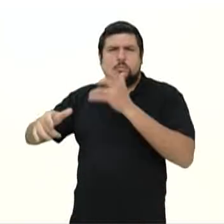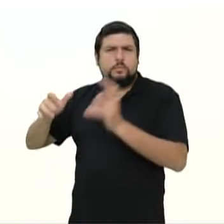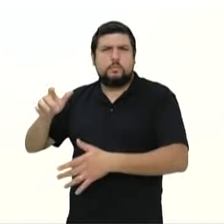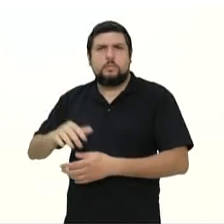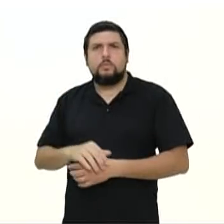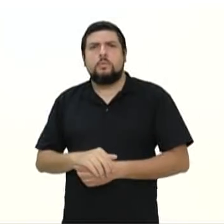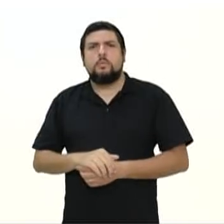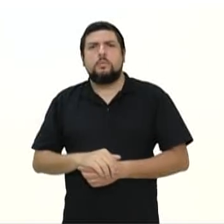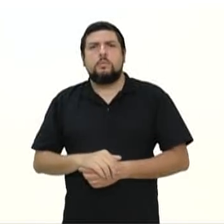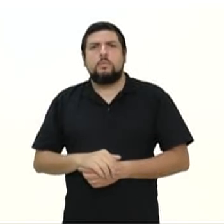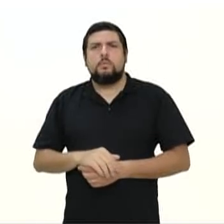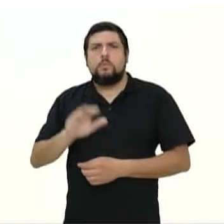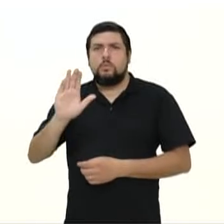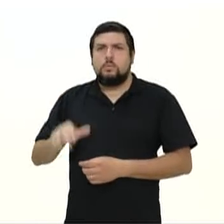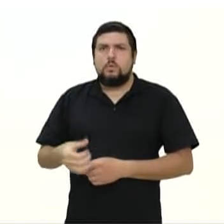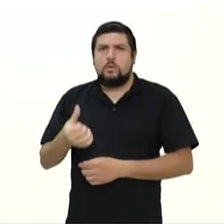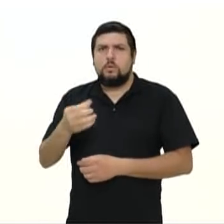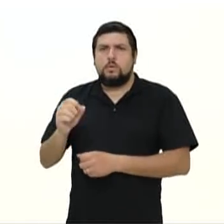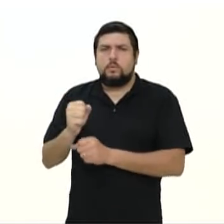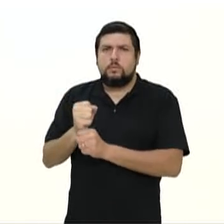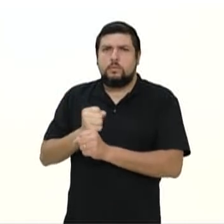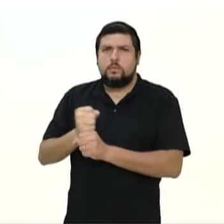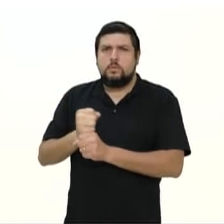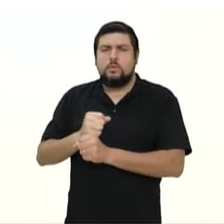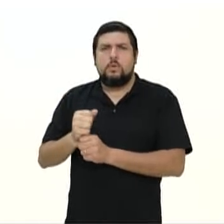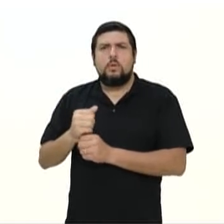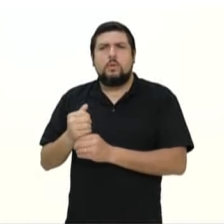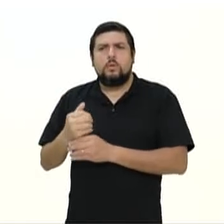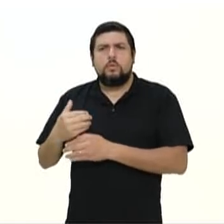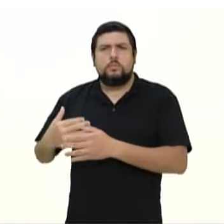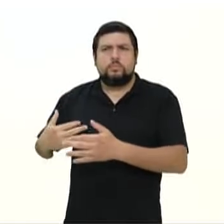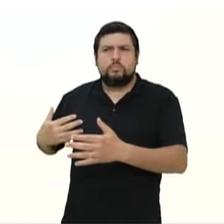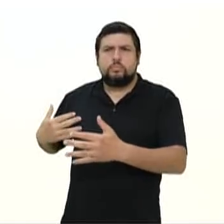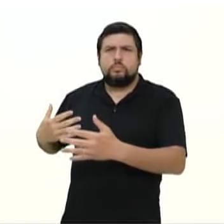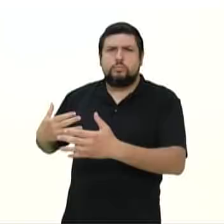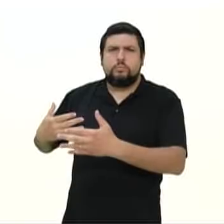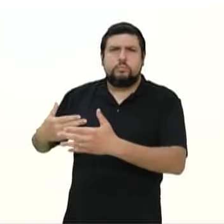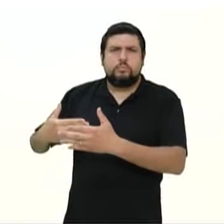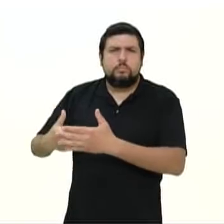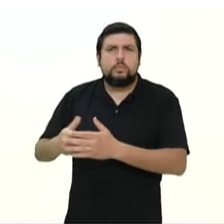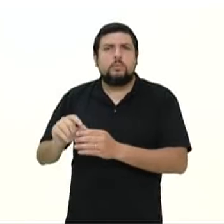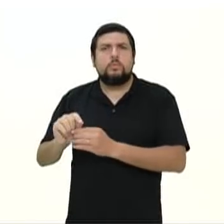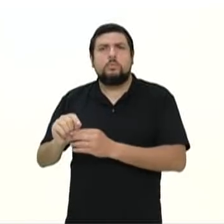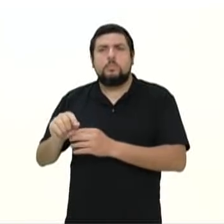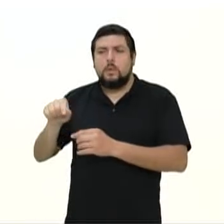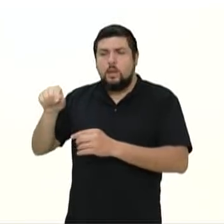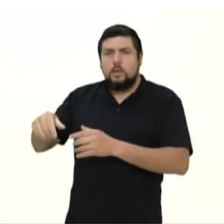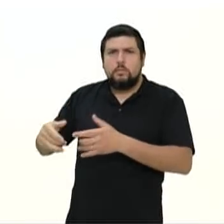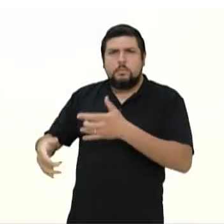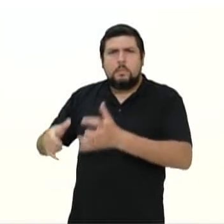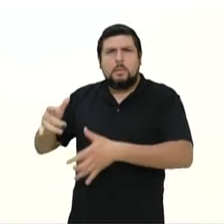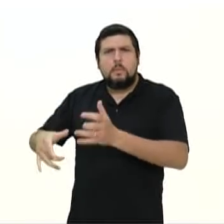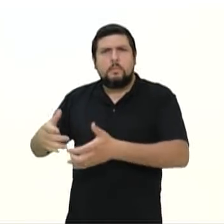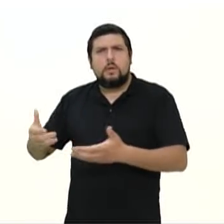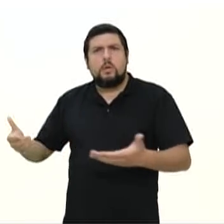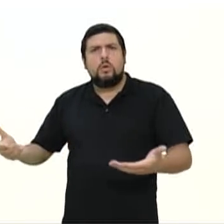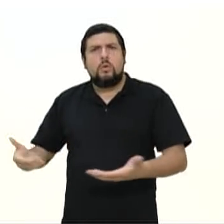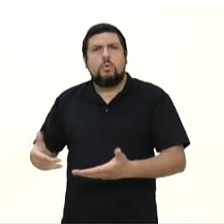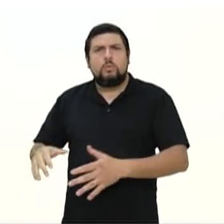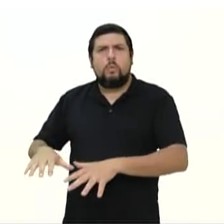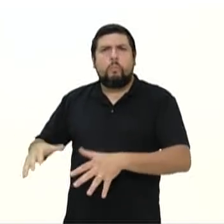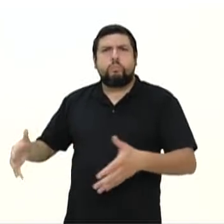6 décadas desde que começou a ser usado, estrutural acumula atualmente